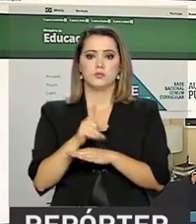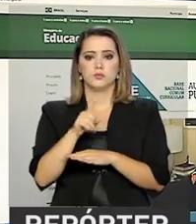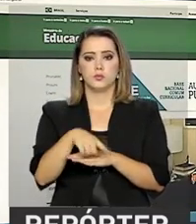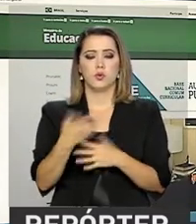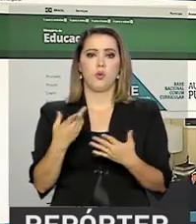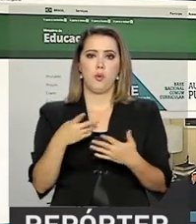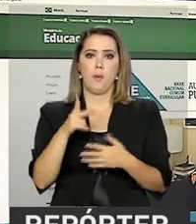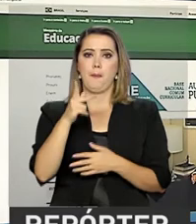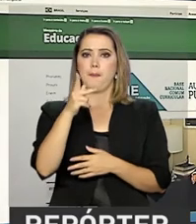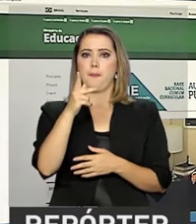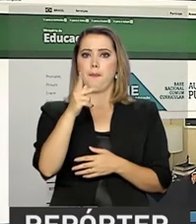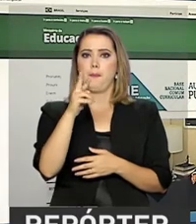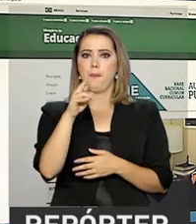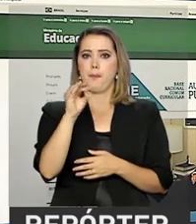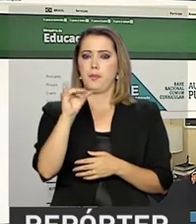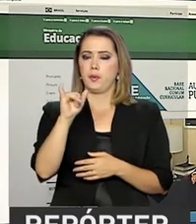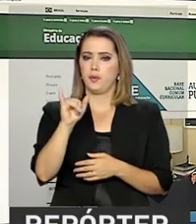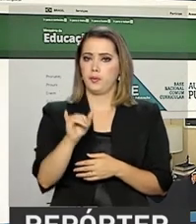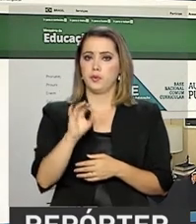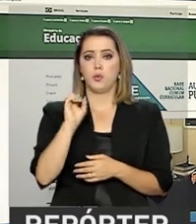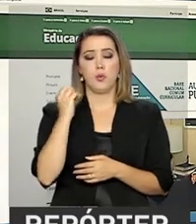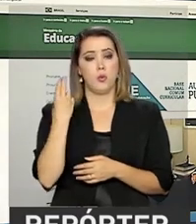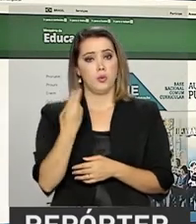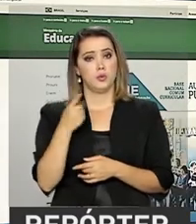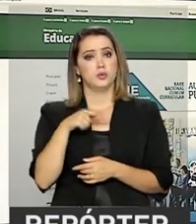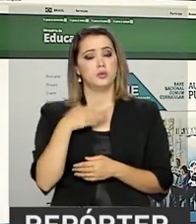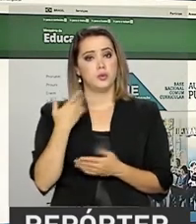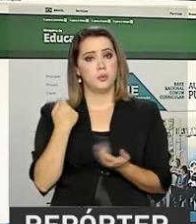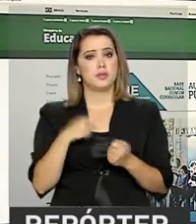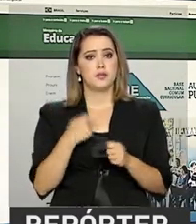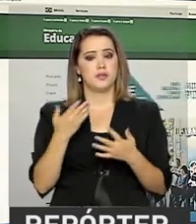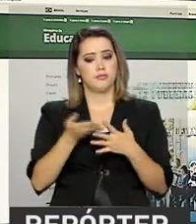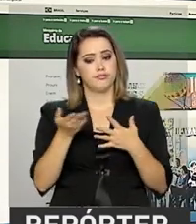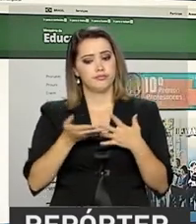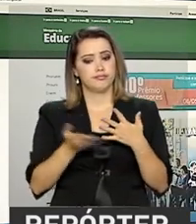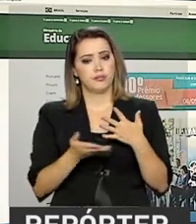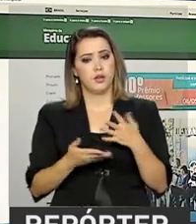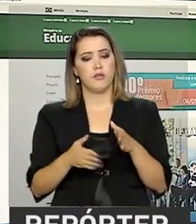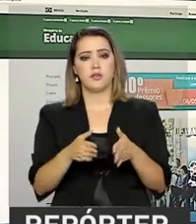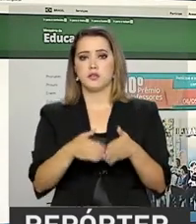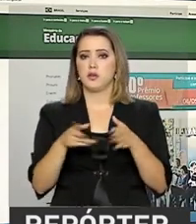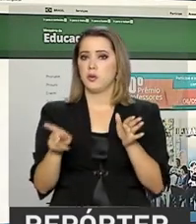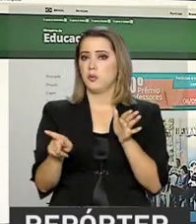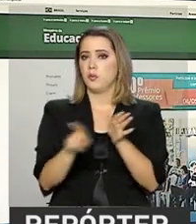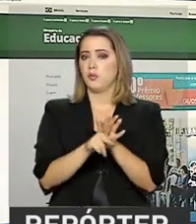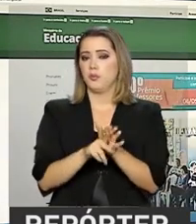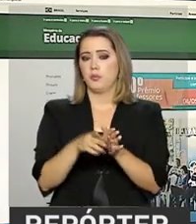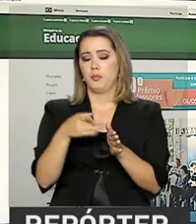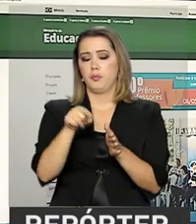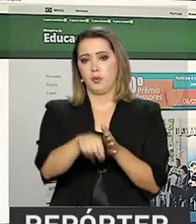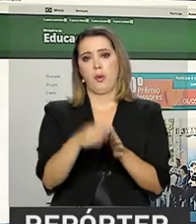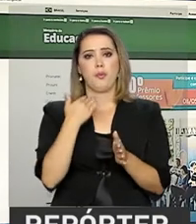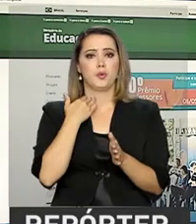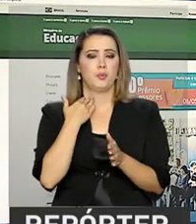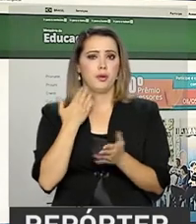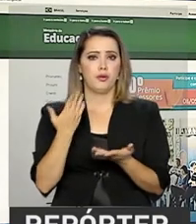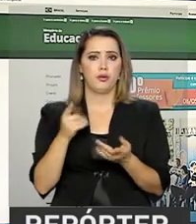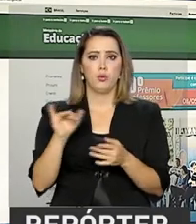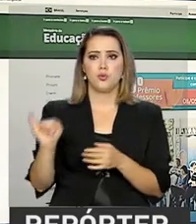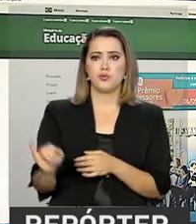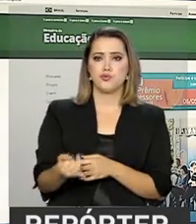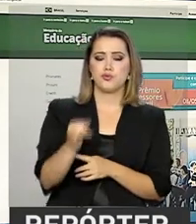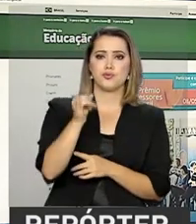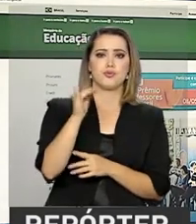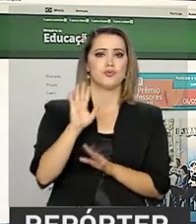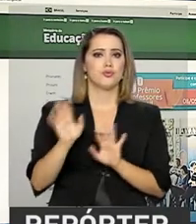outra vez do prouni que são bolsas ou então ela teve que contrair um financiamento junto a uma instituição financeira que a gente está falando juros